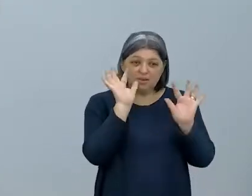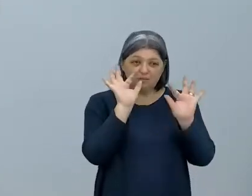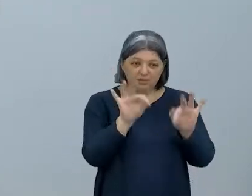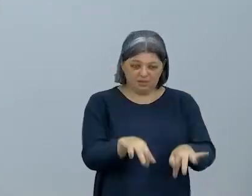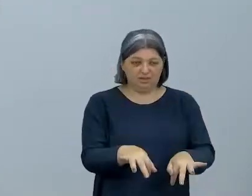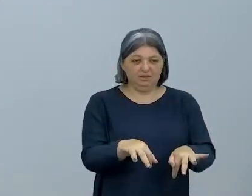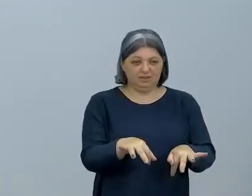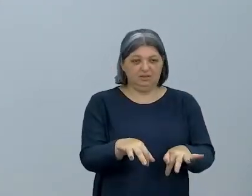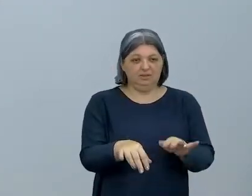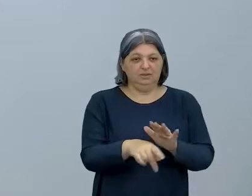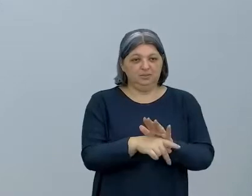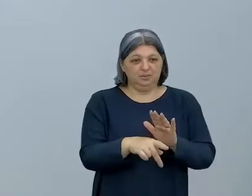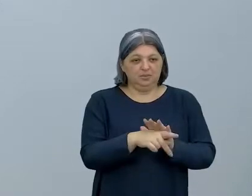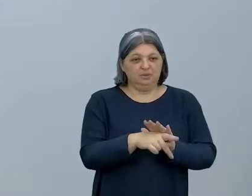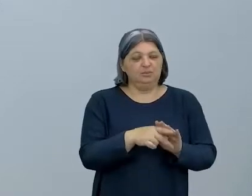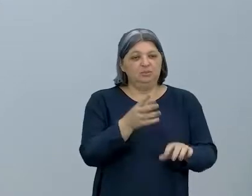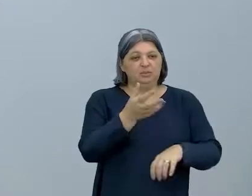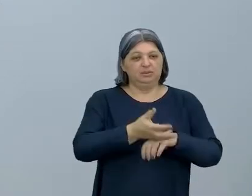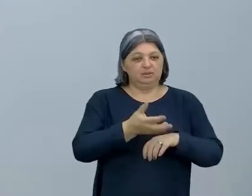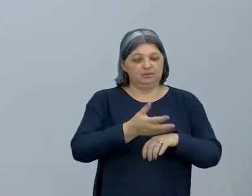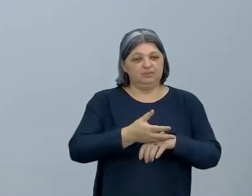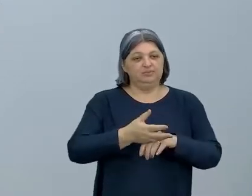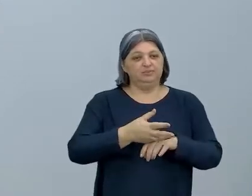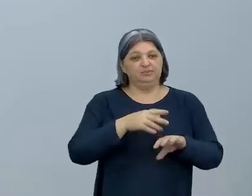nossa educação financeira em conexão.